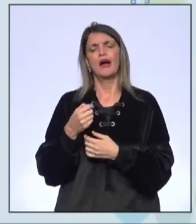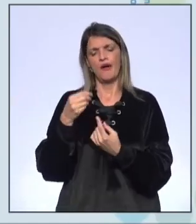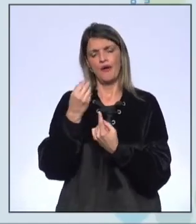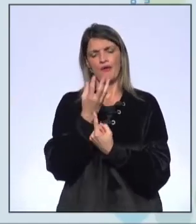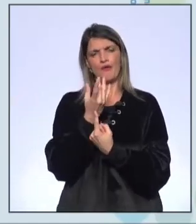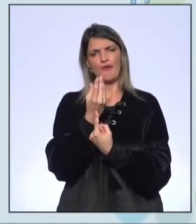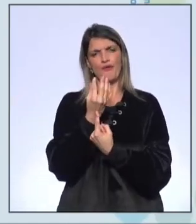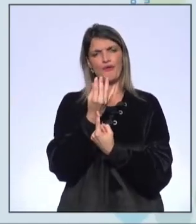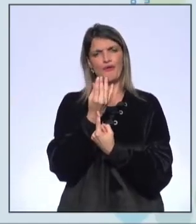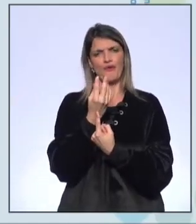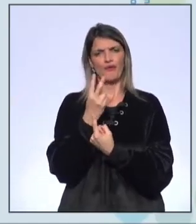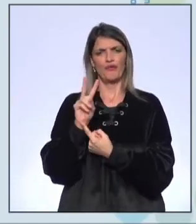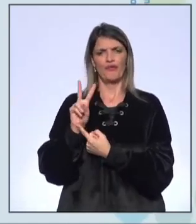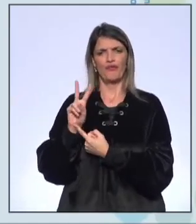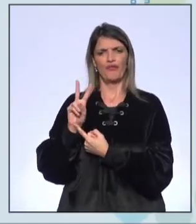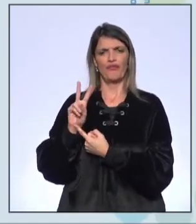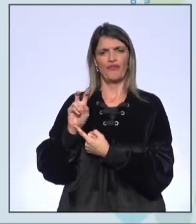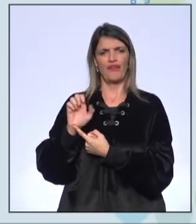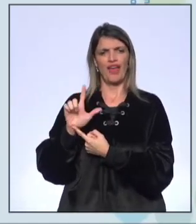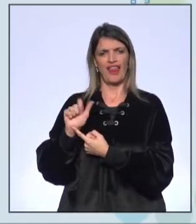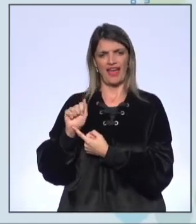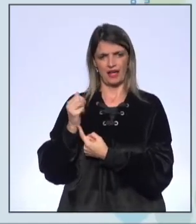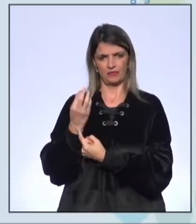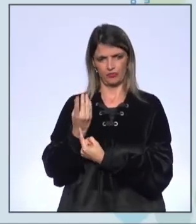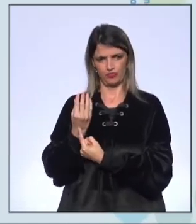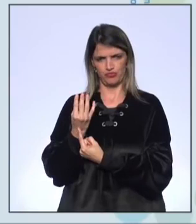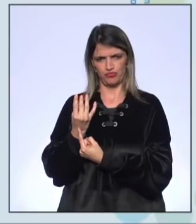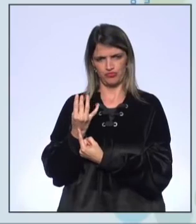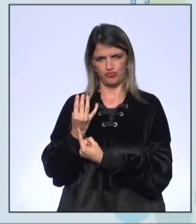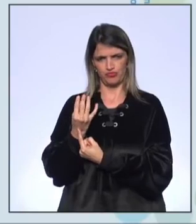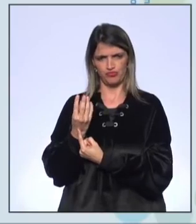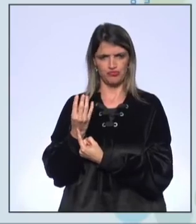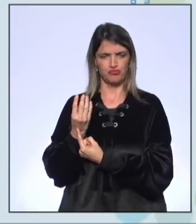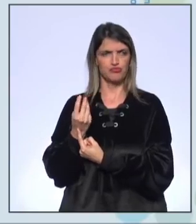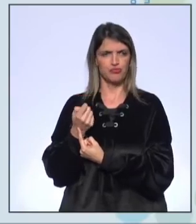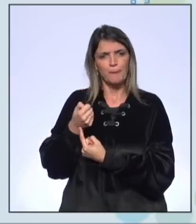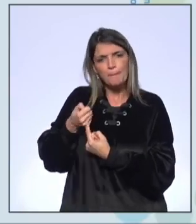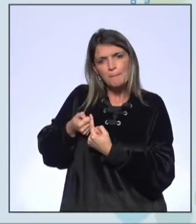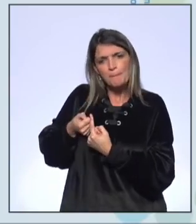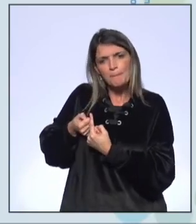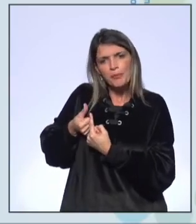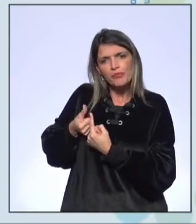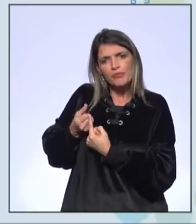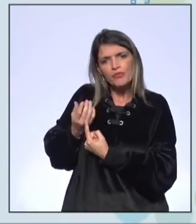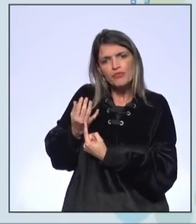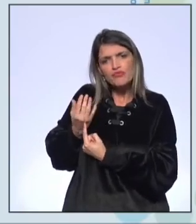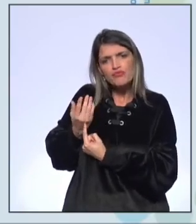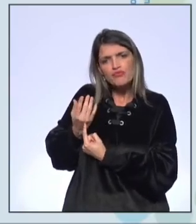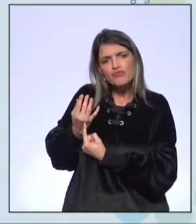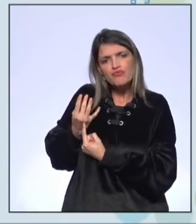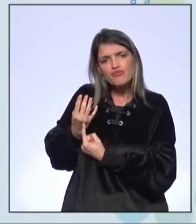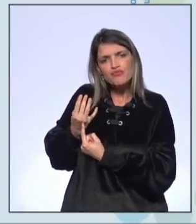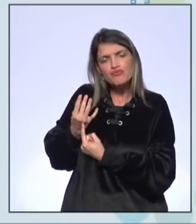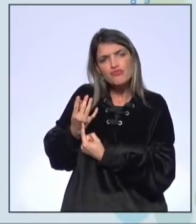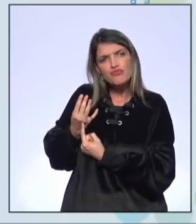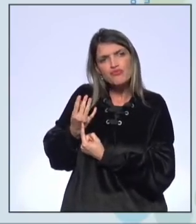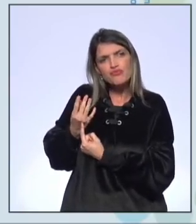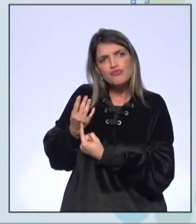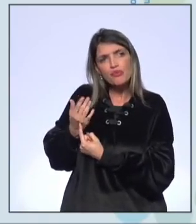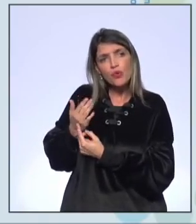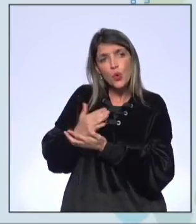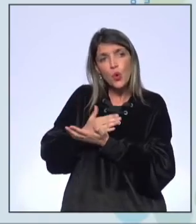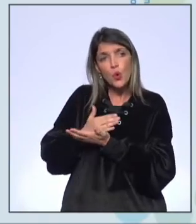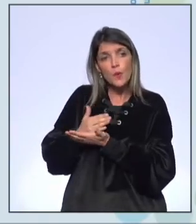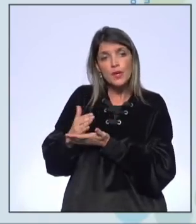vela, né? Igualzinho. Igualzinho a vela. Ó. Peguei a vela ali, então lá, você acendeu a vela na ponta do sistema, depois eu vou mostrar para vocês aqui. Aí o comecinho está a 40